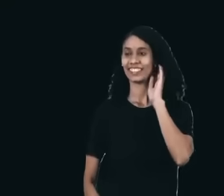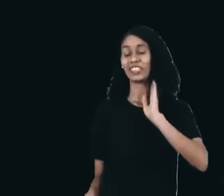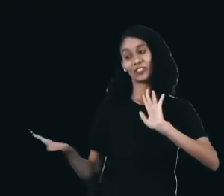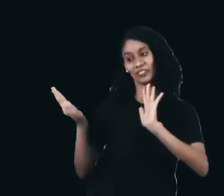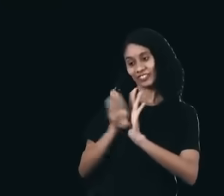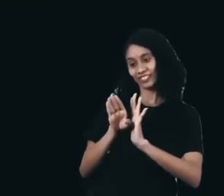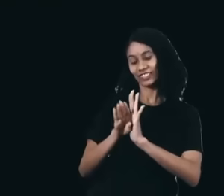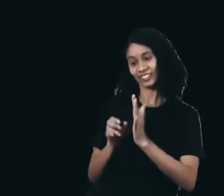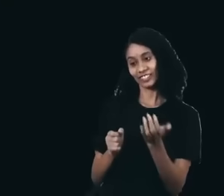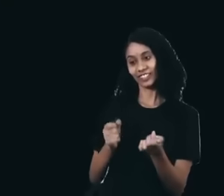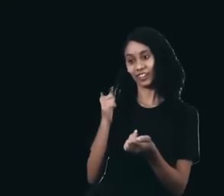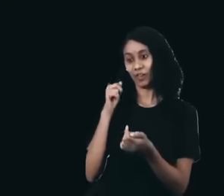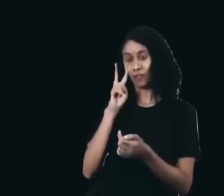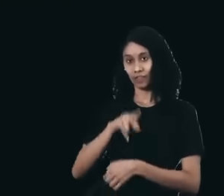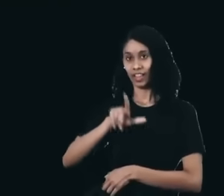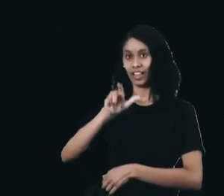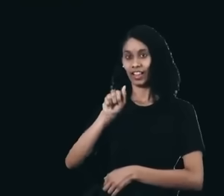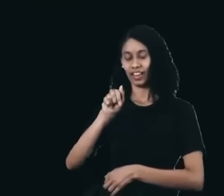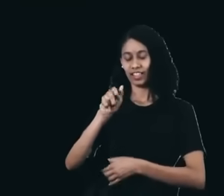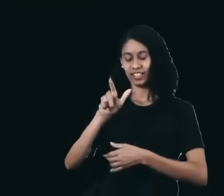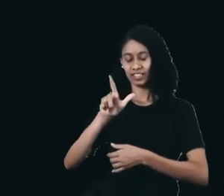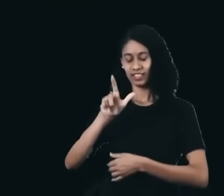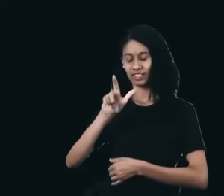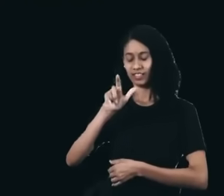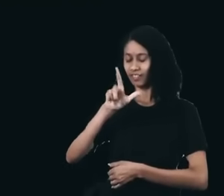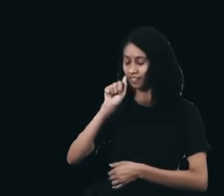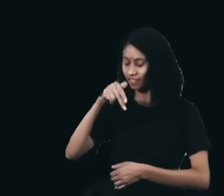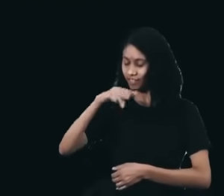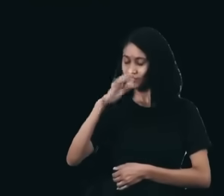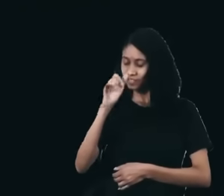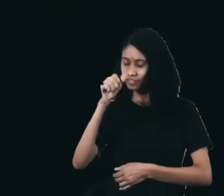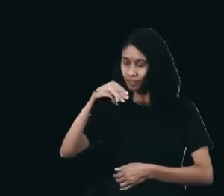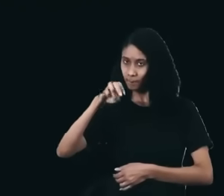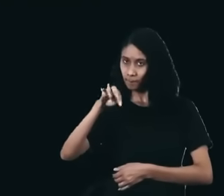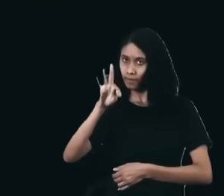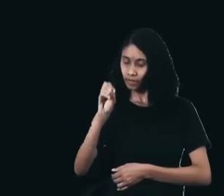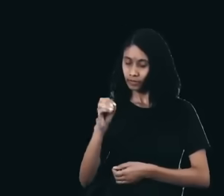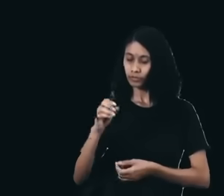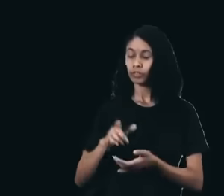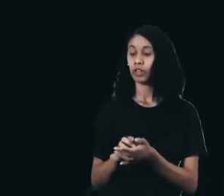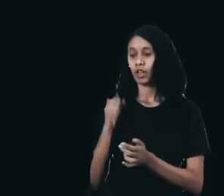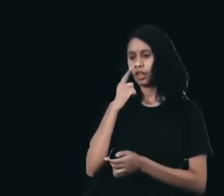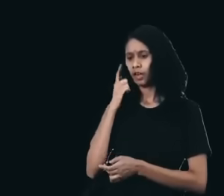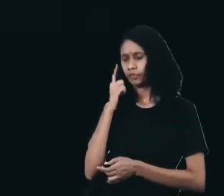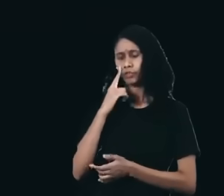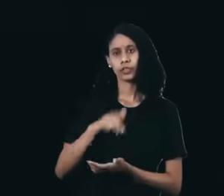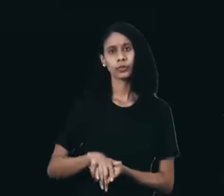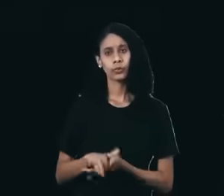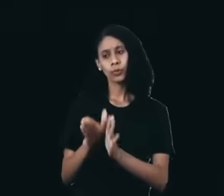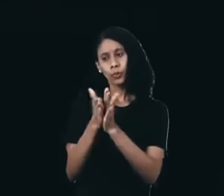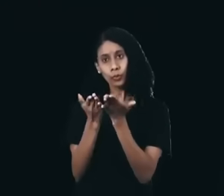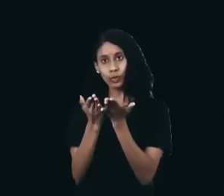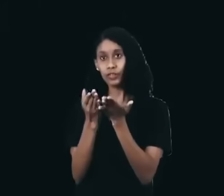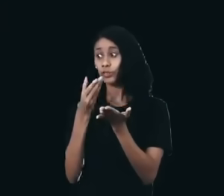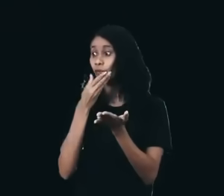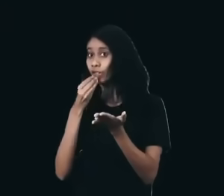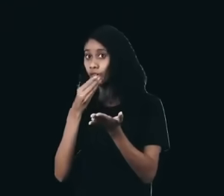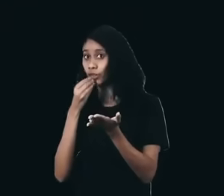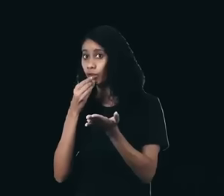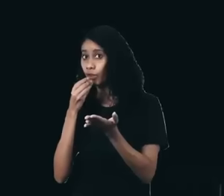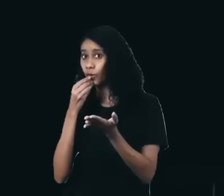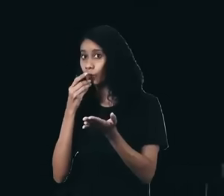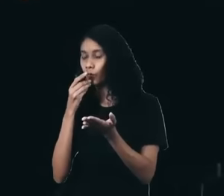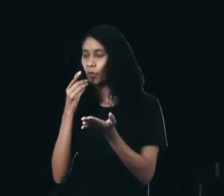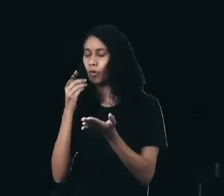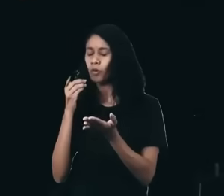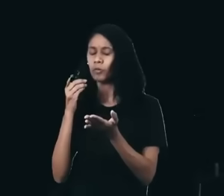Voltando. Ela pegou, de maneira linda, pegou o livro que Mike Todd deu a ela e deu para a menina